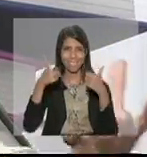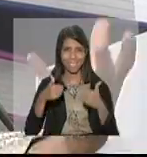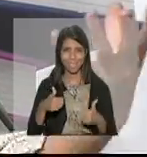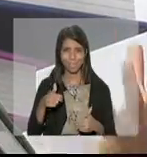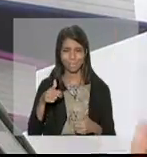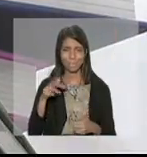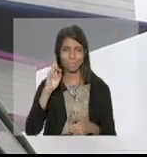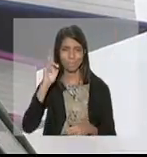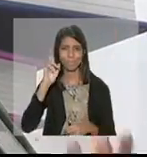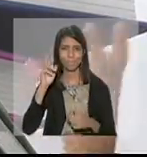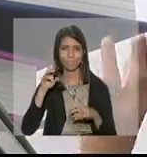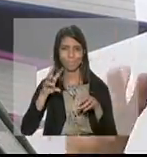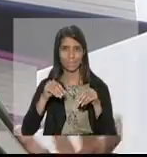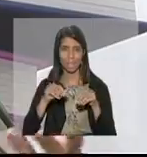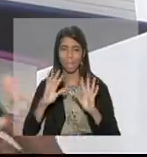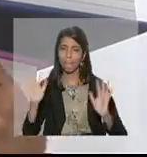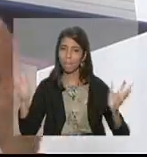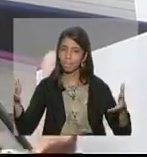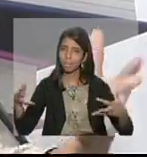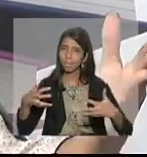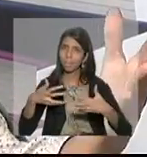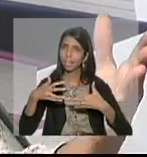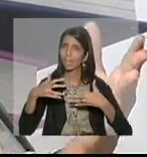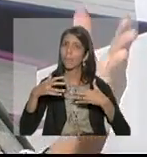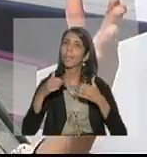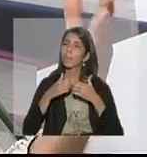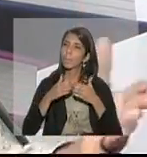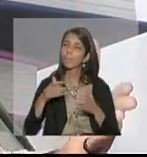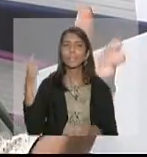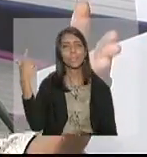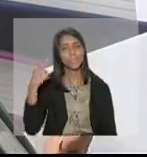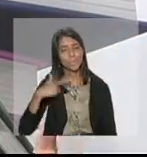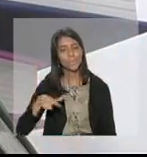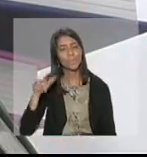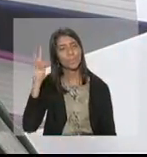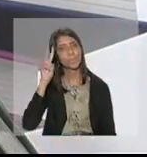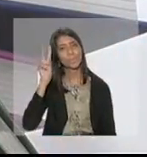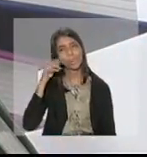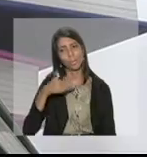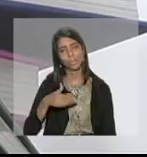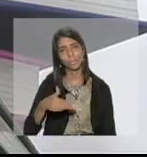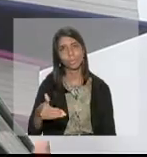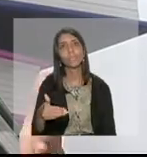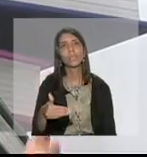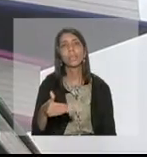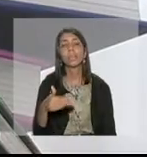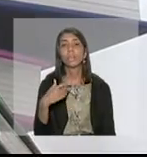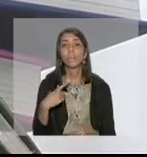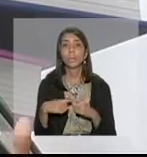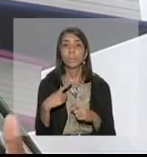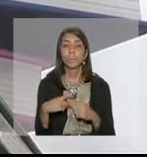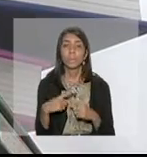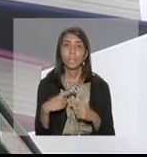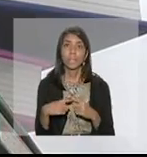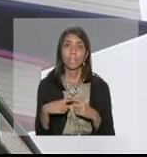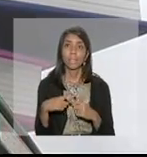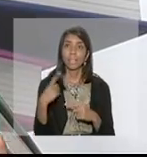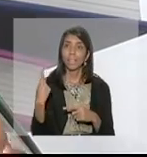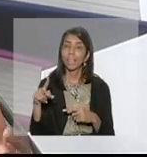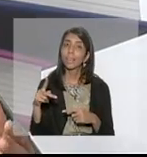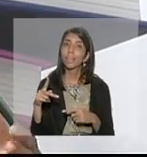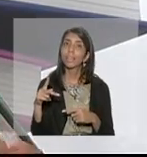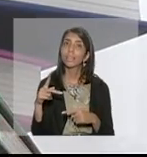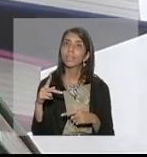da terra, acolheu, né, eles ali começaram de novo a história deles, né. Fecundar, porque daí fecundar,